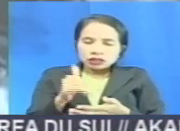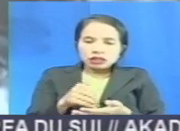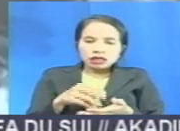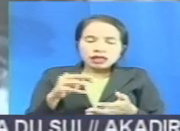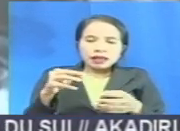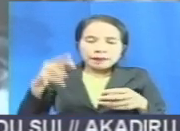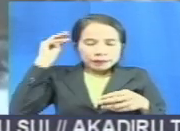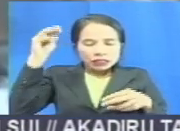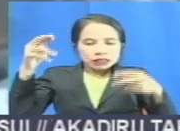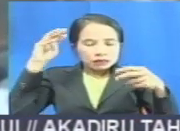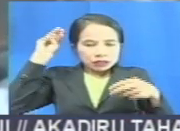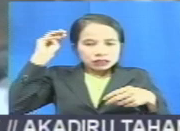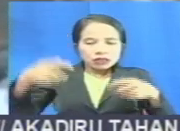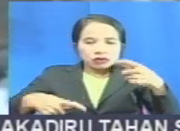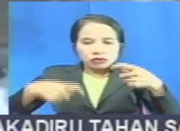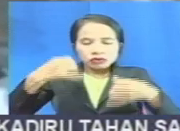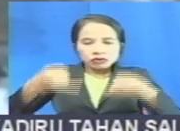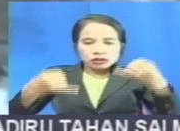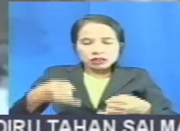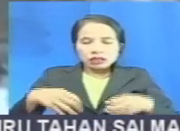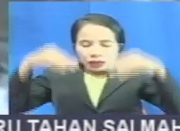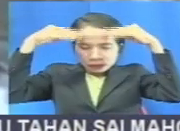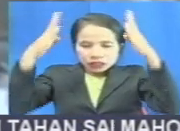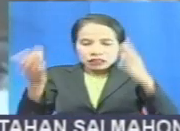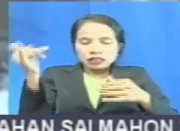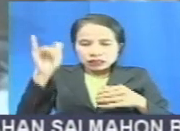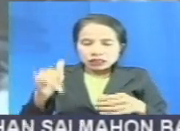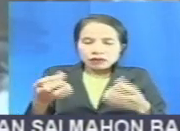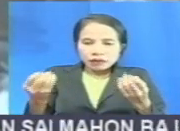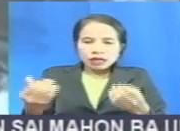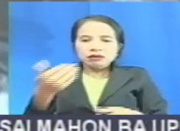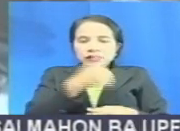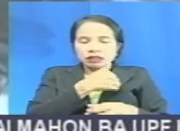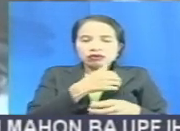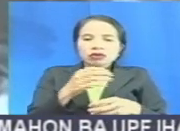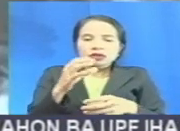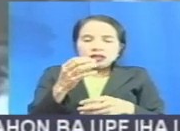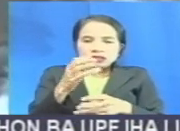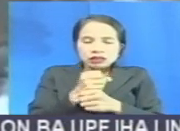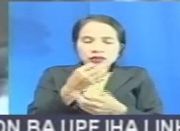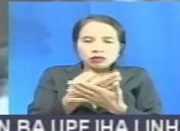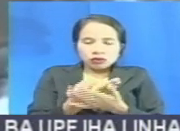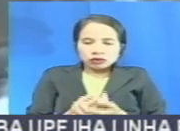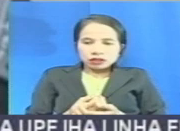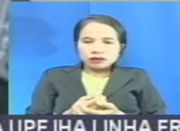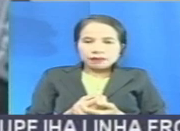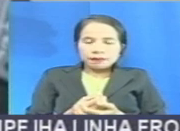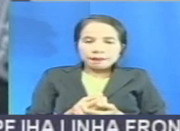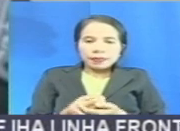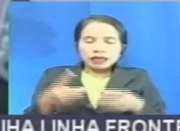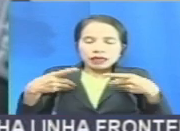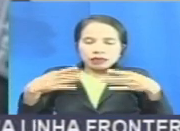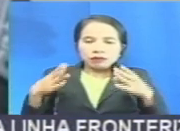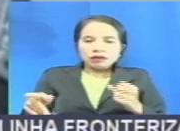ministério de justiça, professores sira, barak tebes ma até a data sirla simu sirninia funcionário sirninia vencimento.